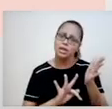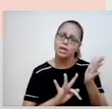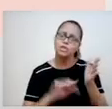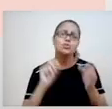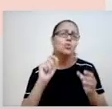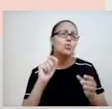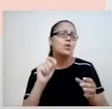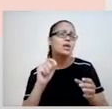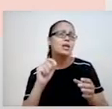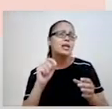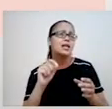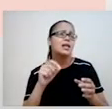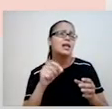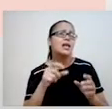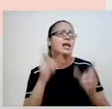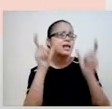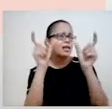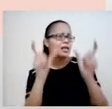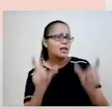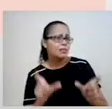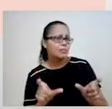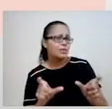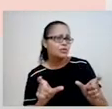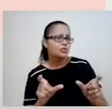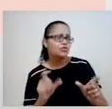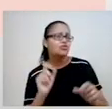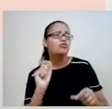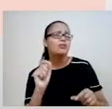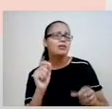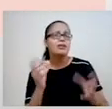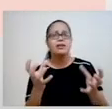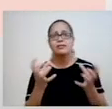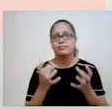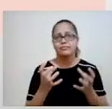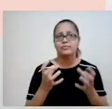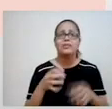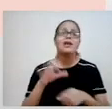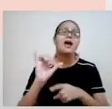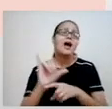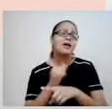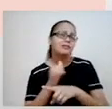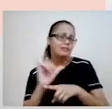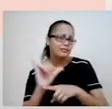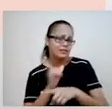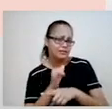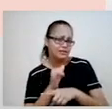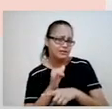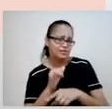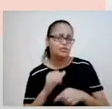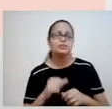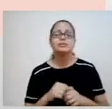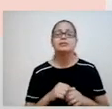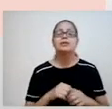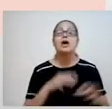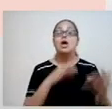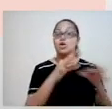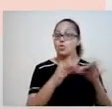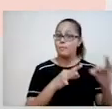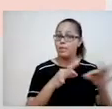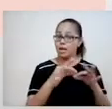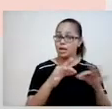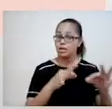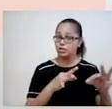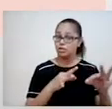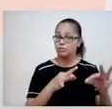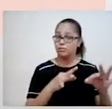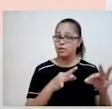leitor quer que eu escreva, quais são as expectativas que eu tenho, que estratégias que eu vou fazer isso. E aí, então, esse planejamento que é